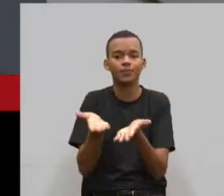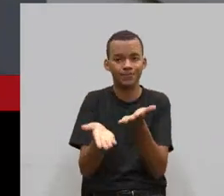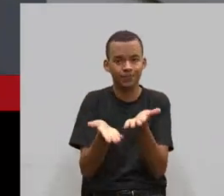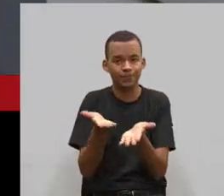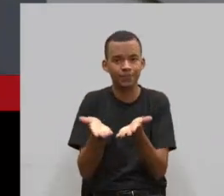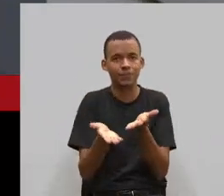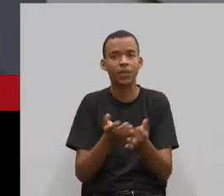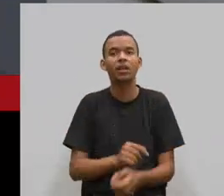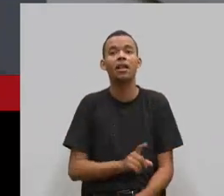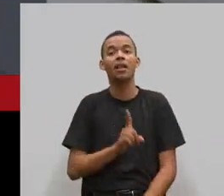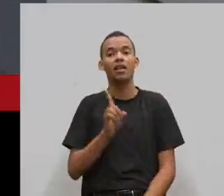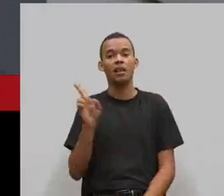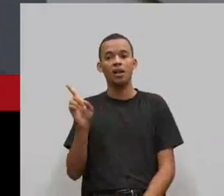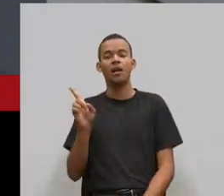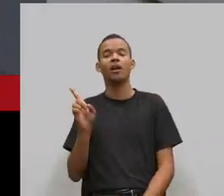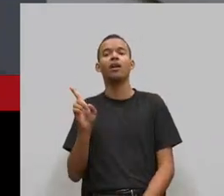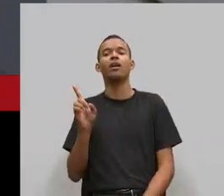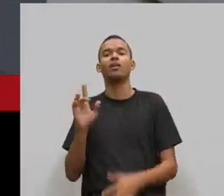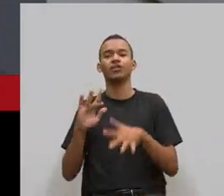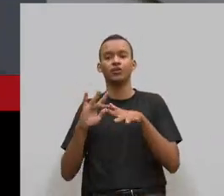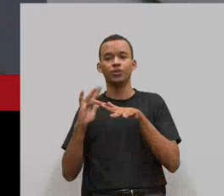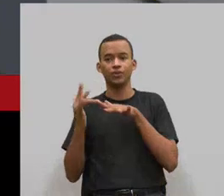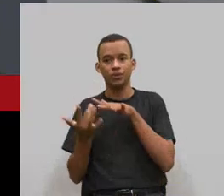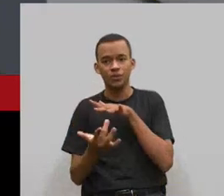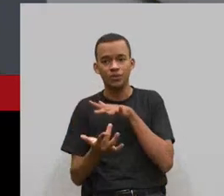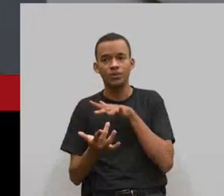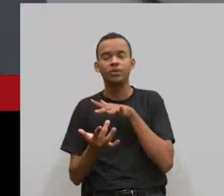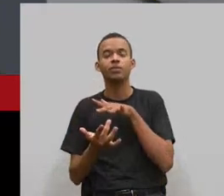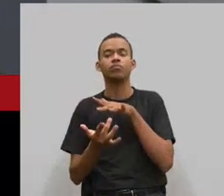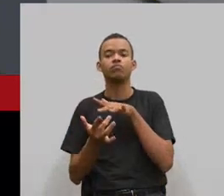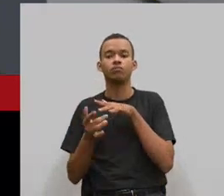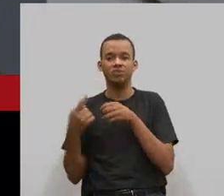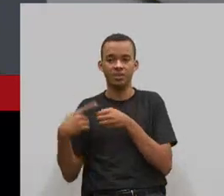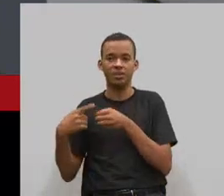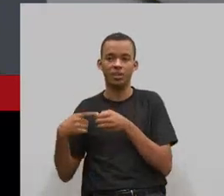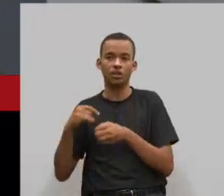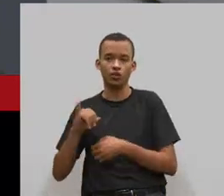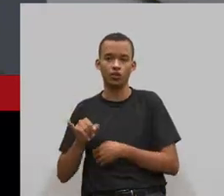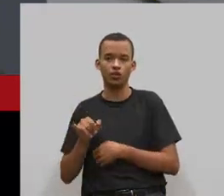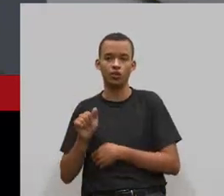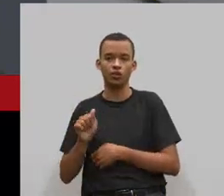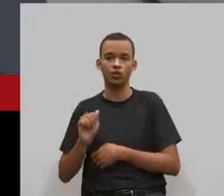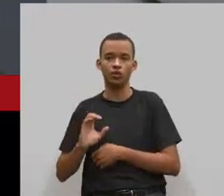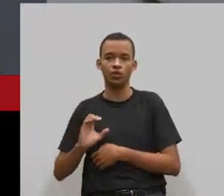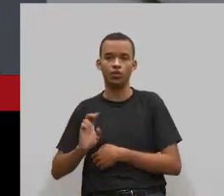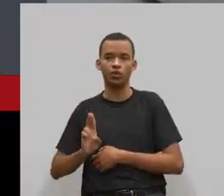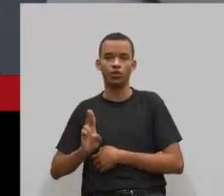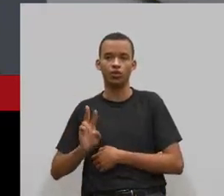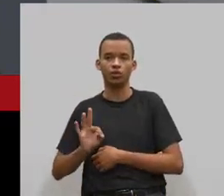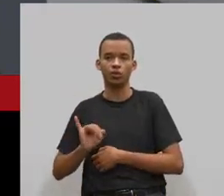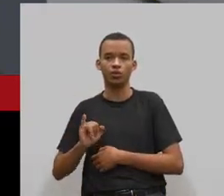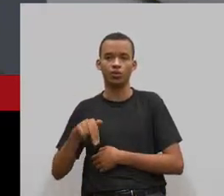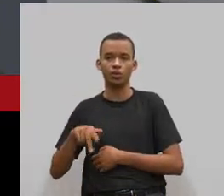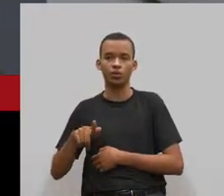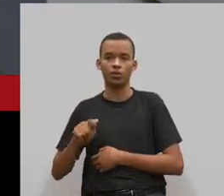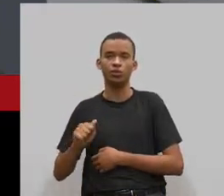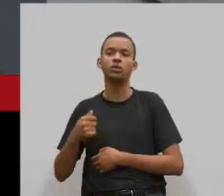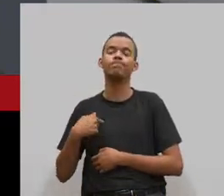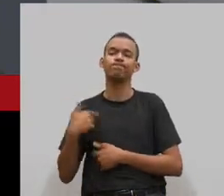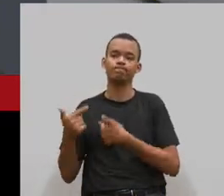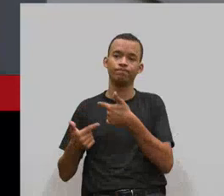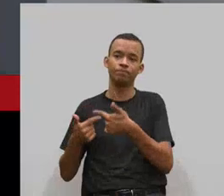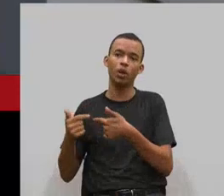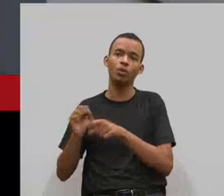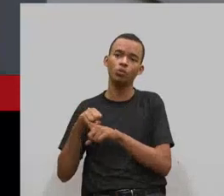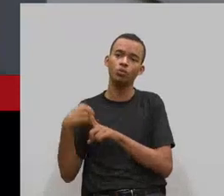Jacutinga pedindo cadeira de roda muleta e o pessoal me procura muito que eu faço muito essa parte social lá né